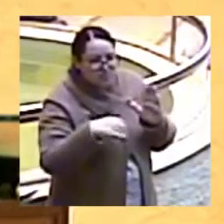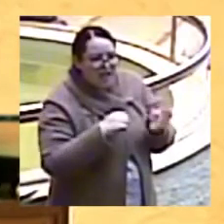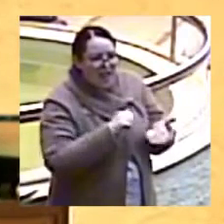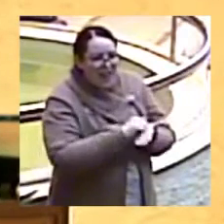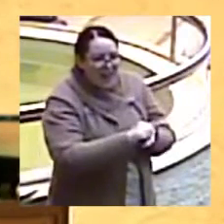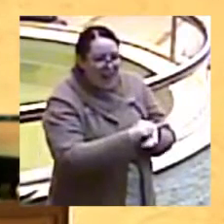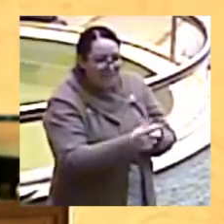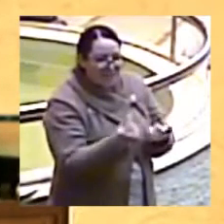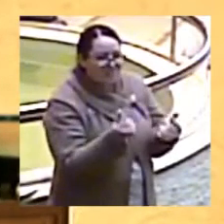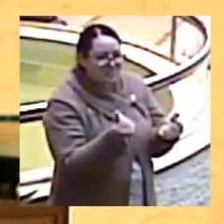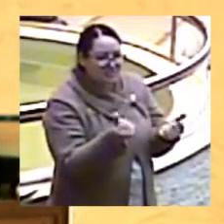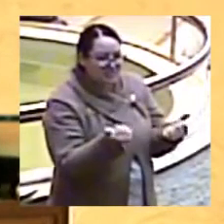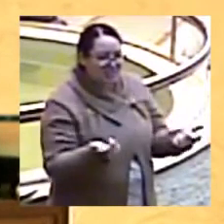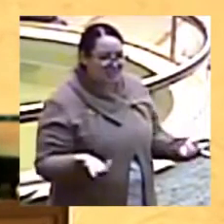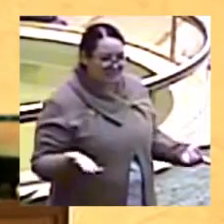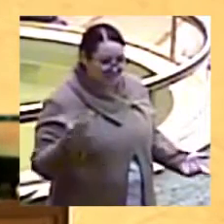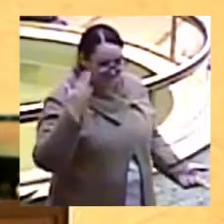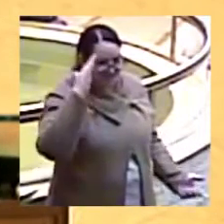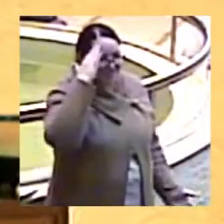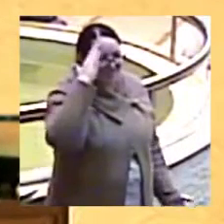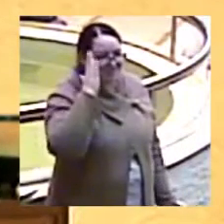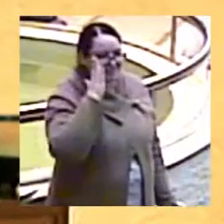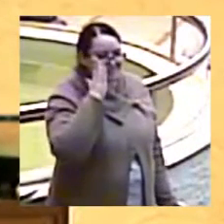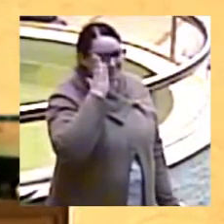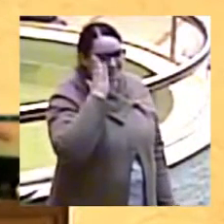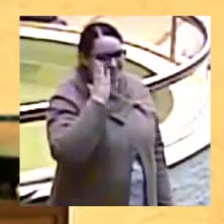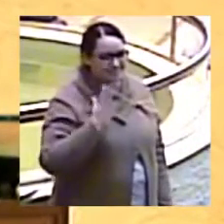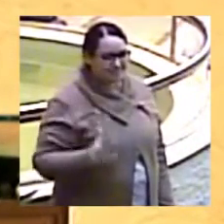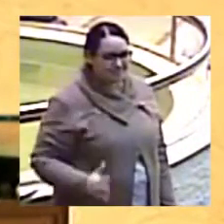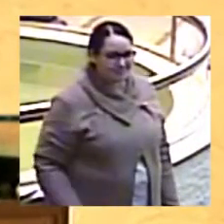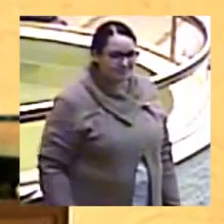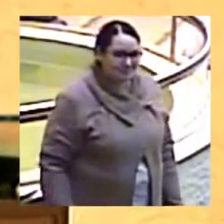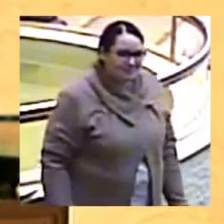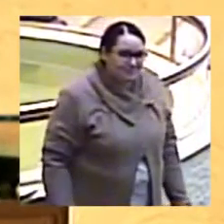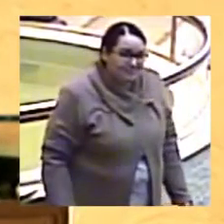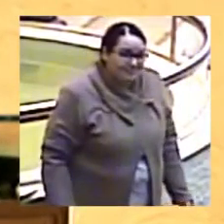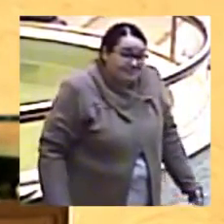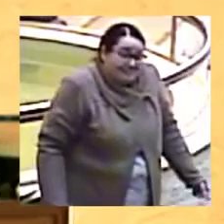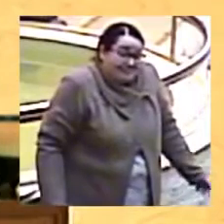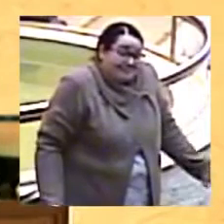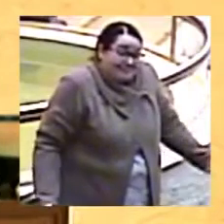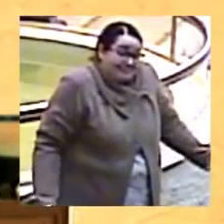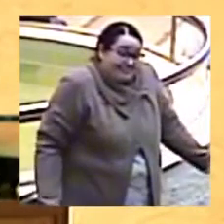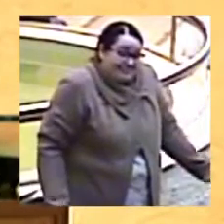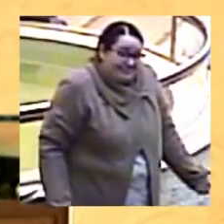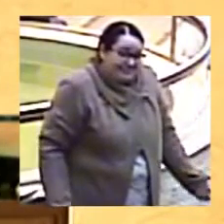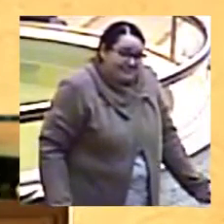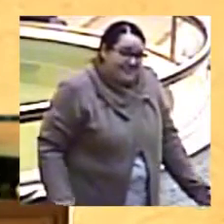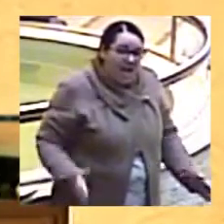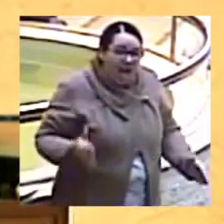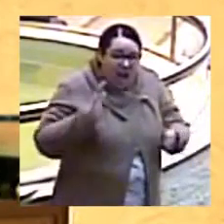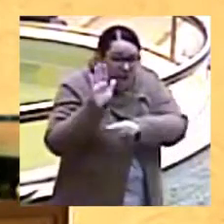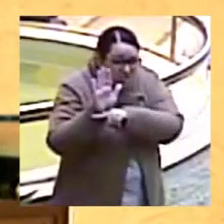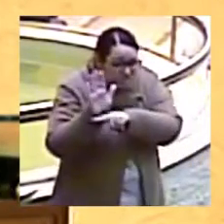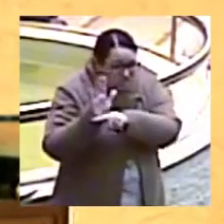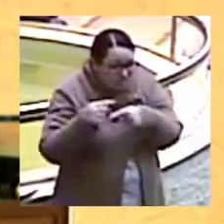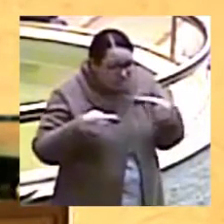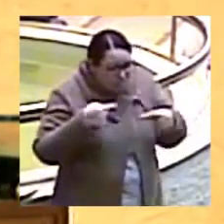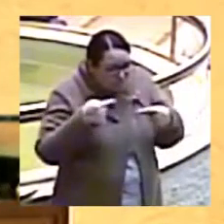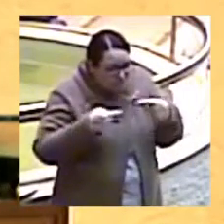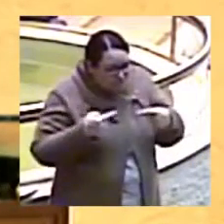Essa é a realidade. A igreja tem sido mais conhecida nas páginas